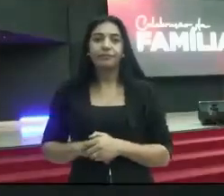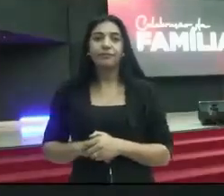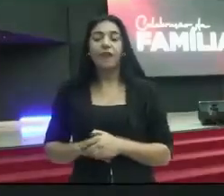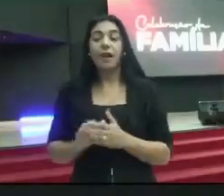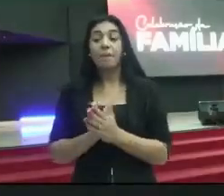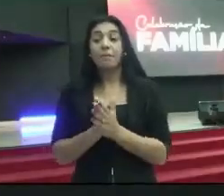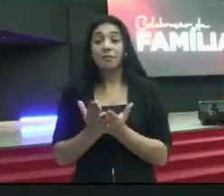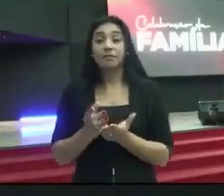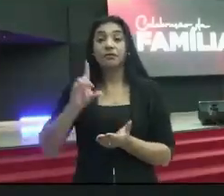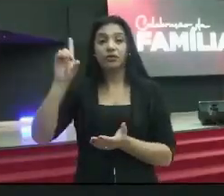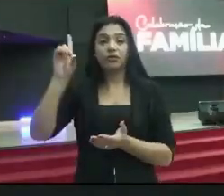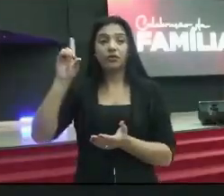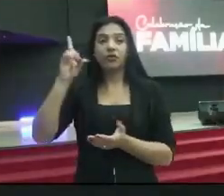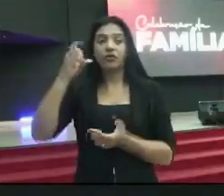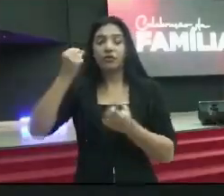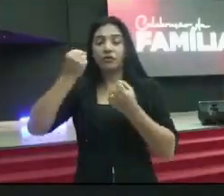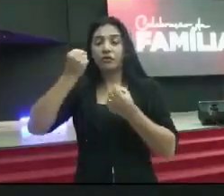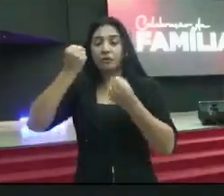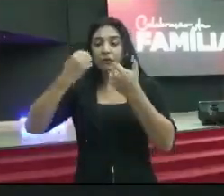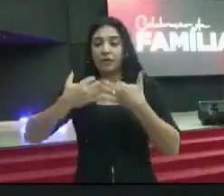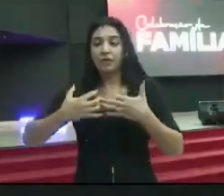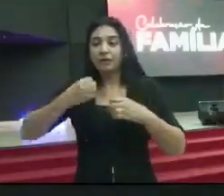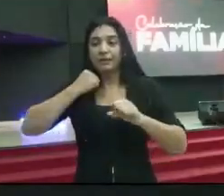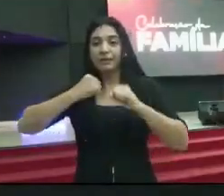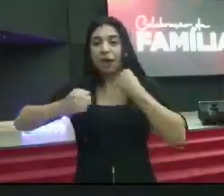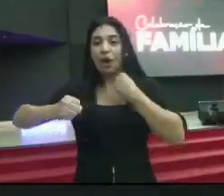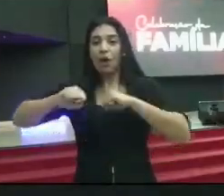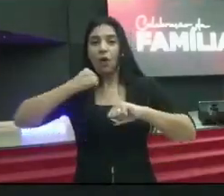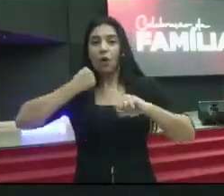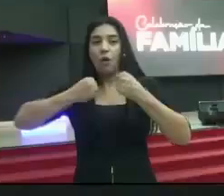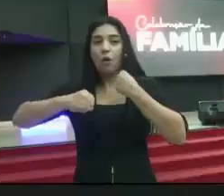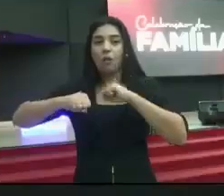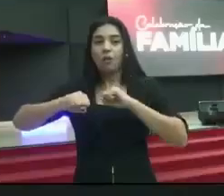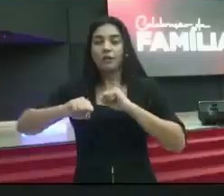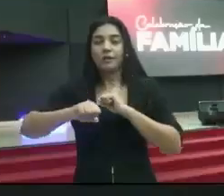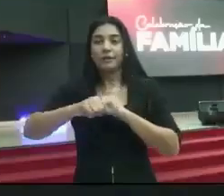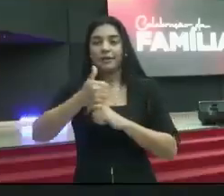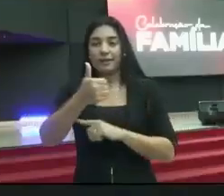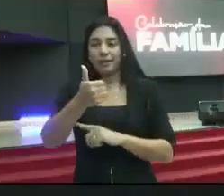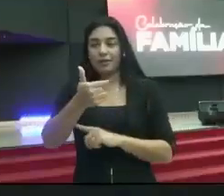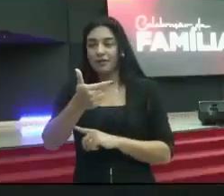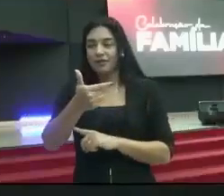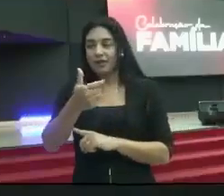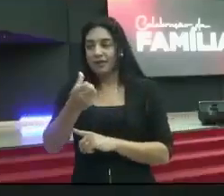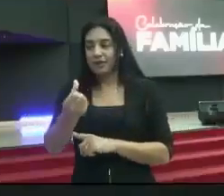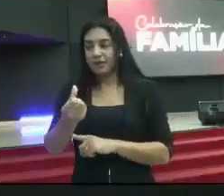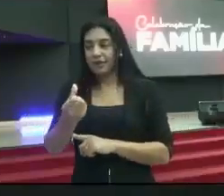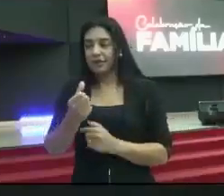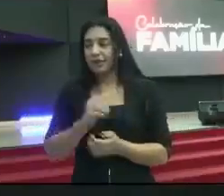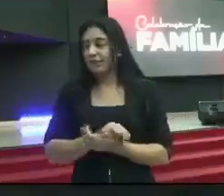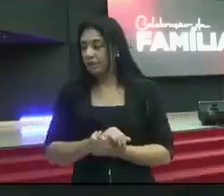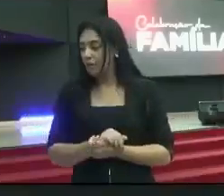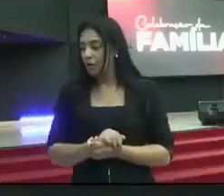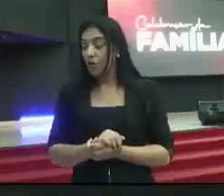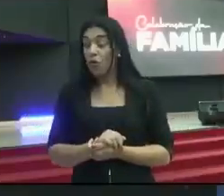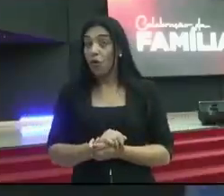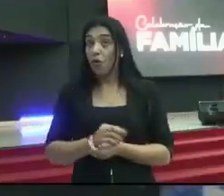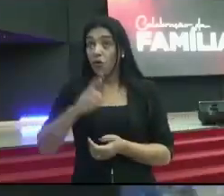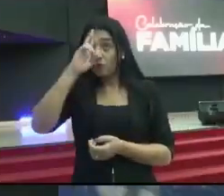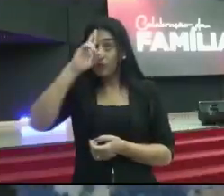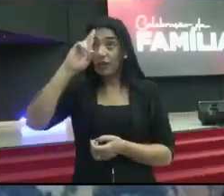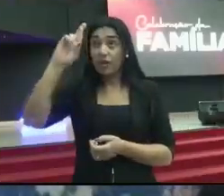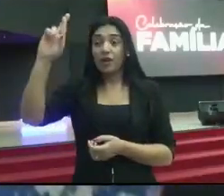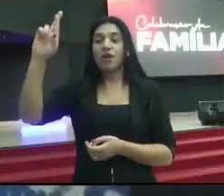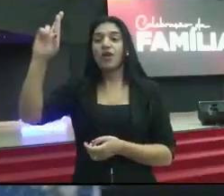A Bíblia diz no Salmo 126. Isso é para você. quando o